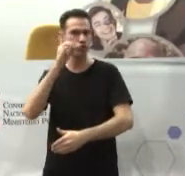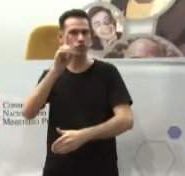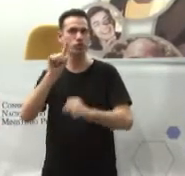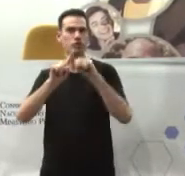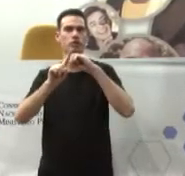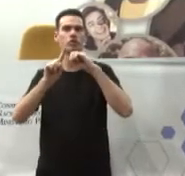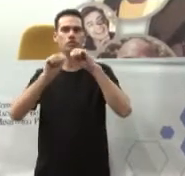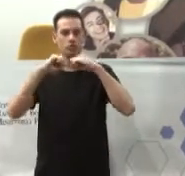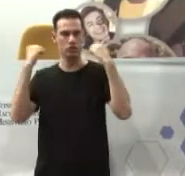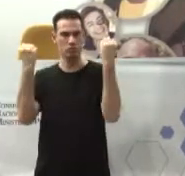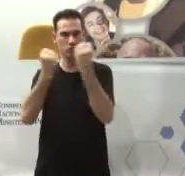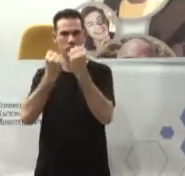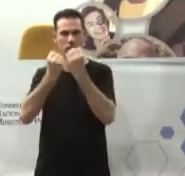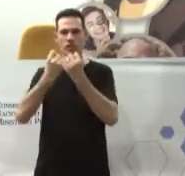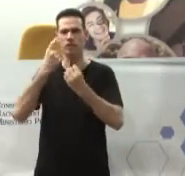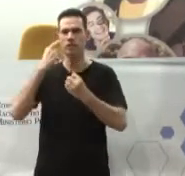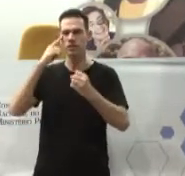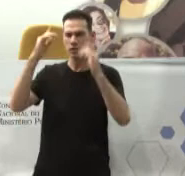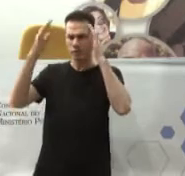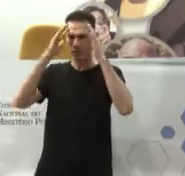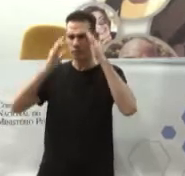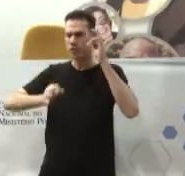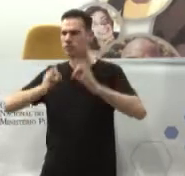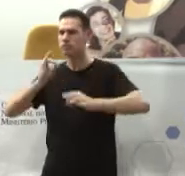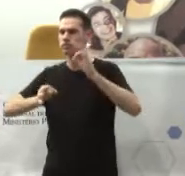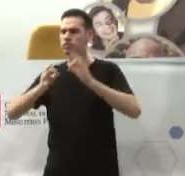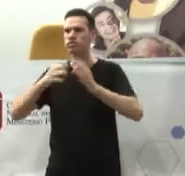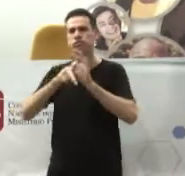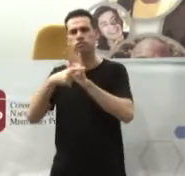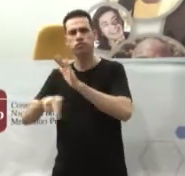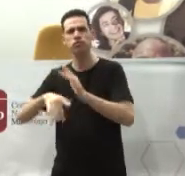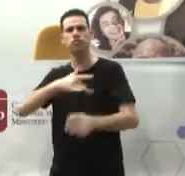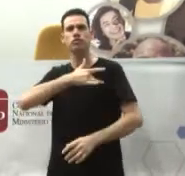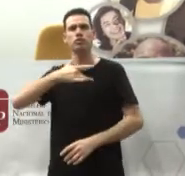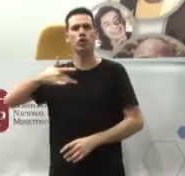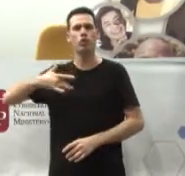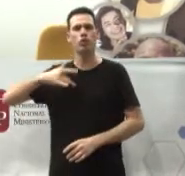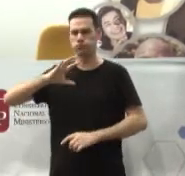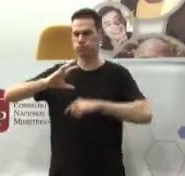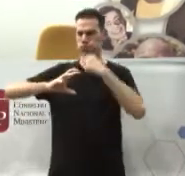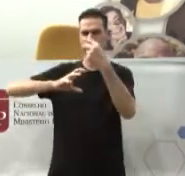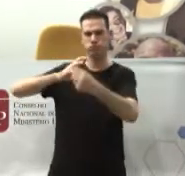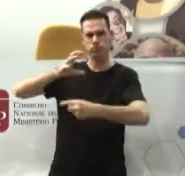seminário Reflexões sobre a Judicialização da Saúde, um diálogo